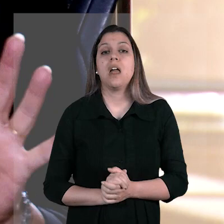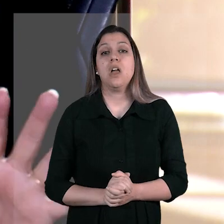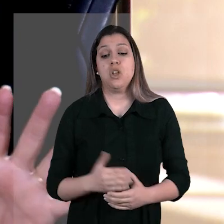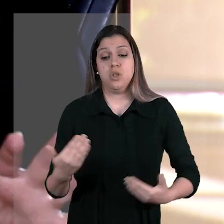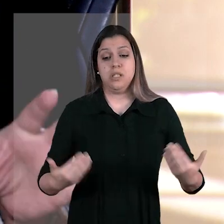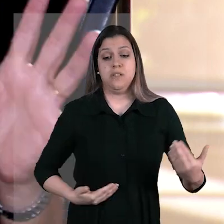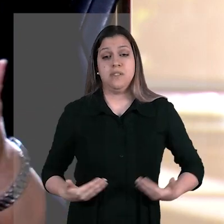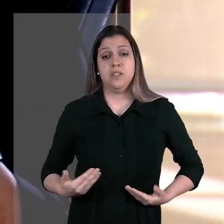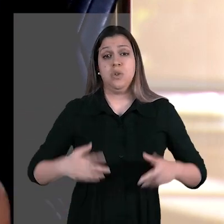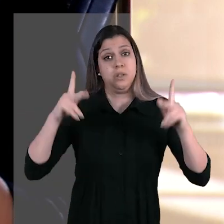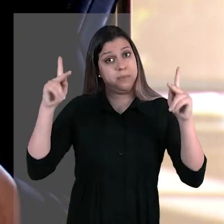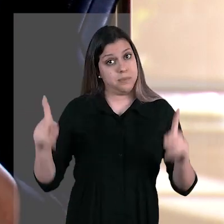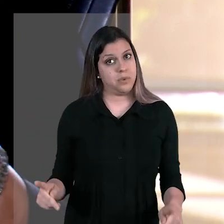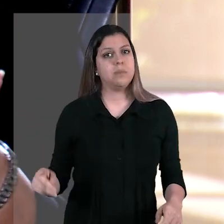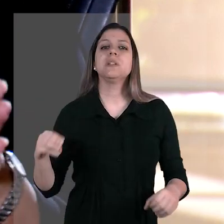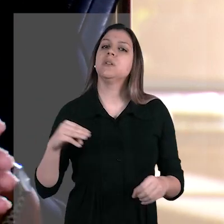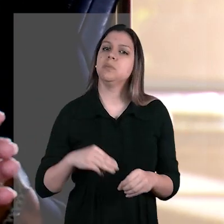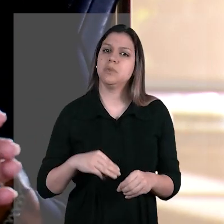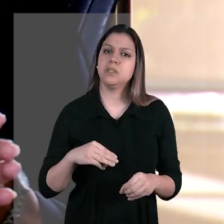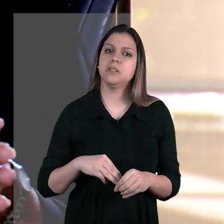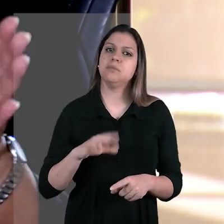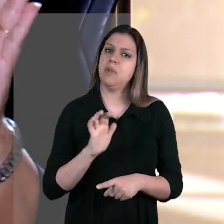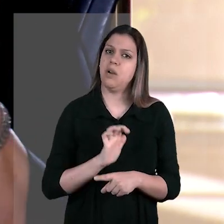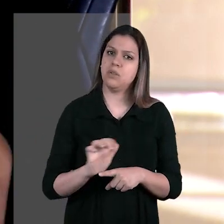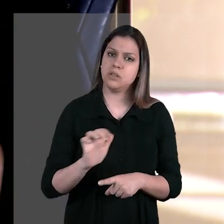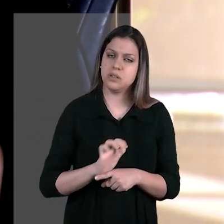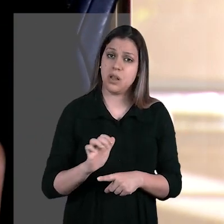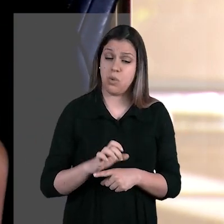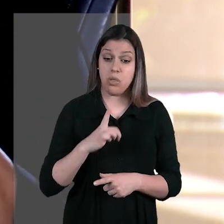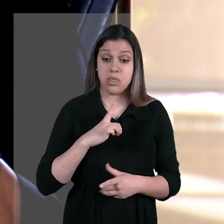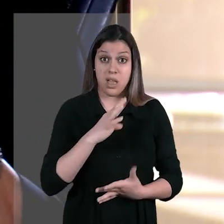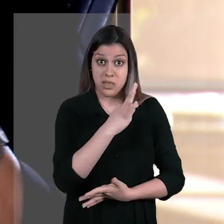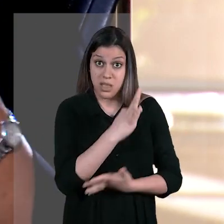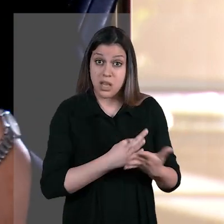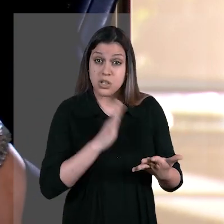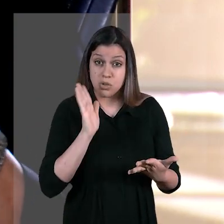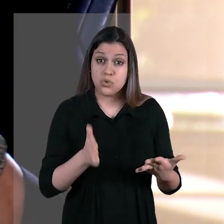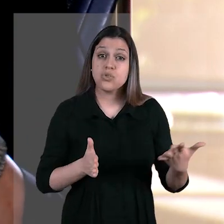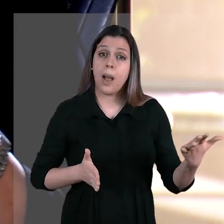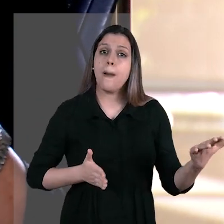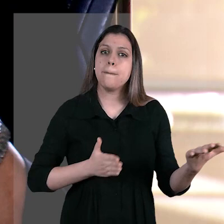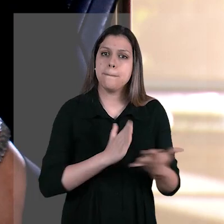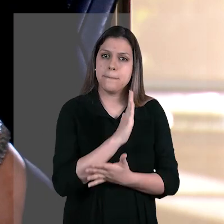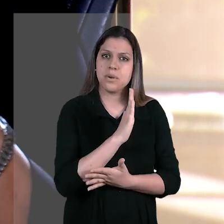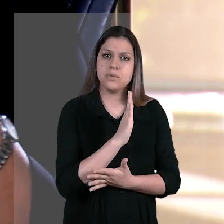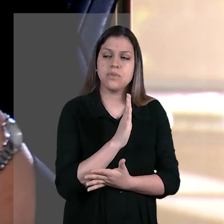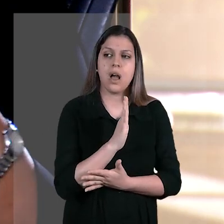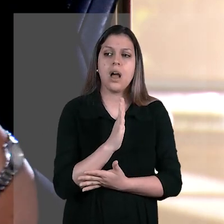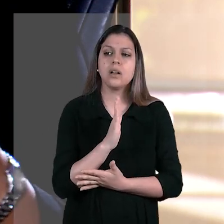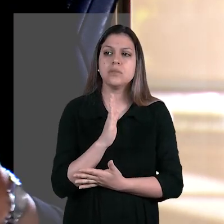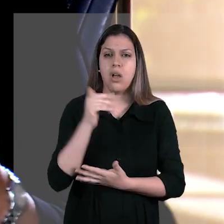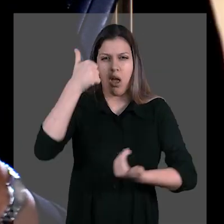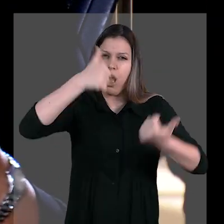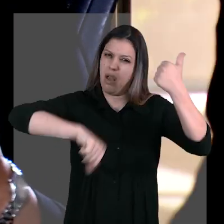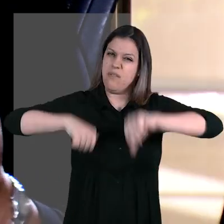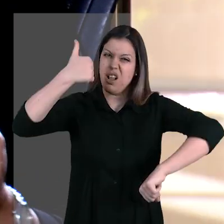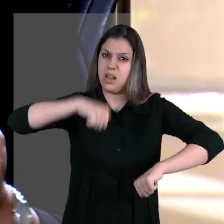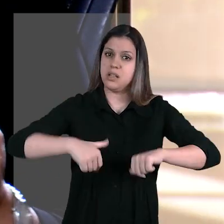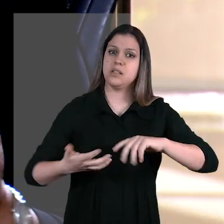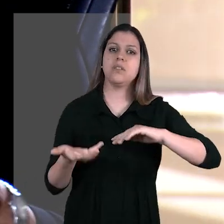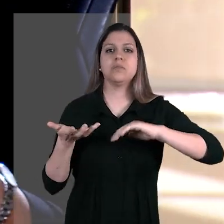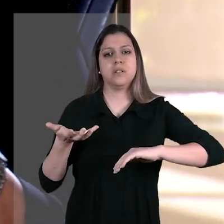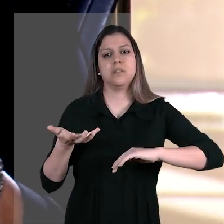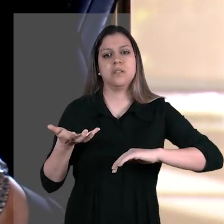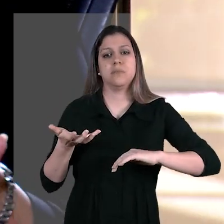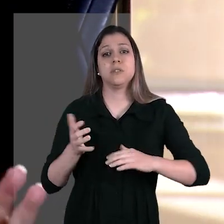servidores públicos, municipais e estaduais, nesse texto que foi aprovado para apreciação da